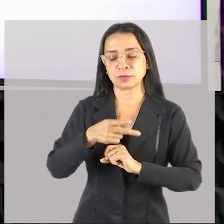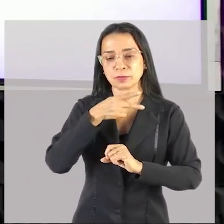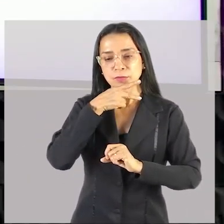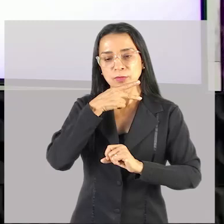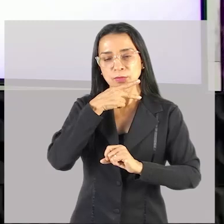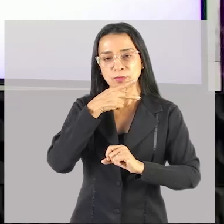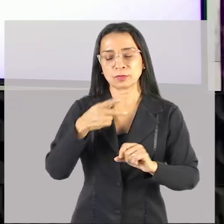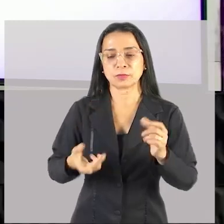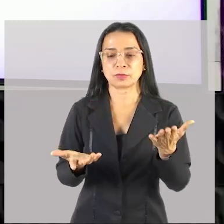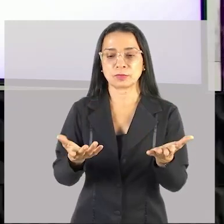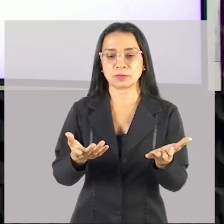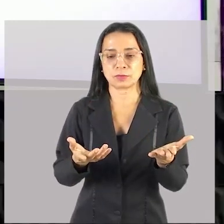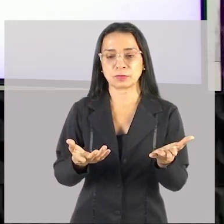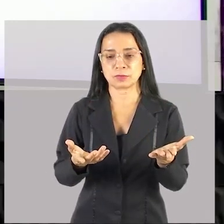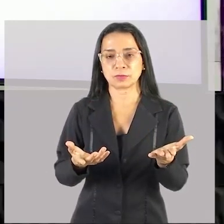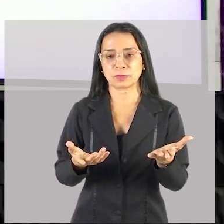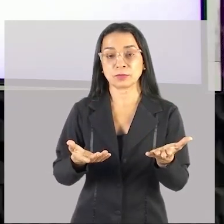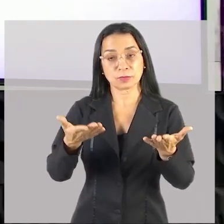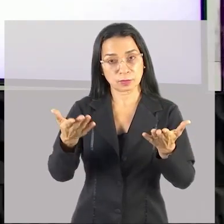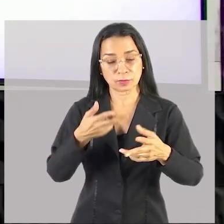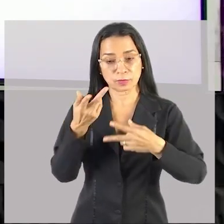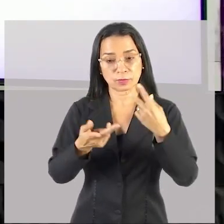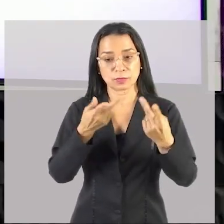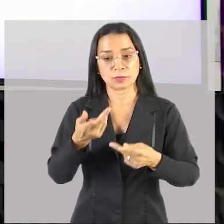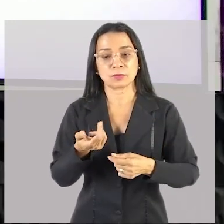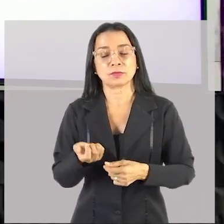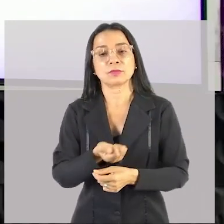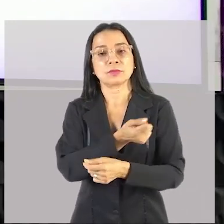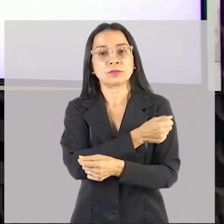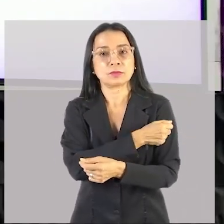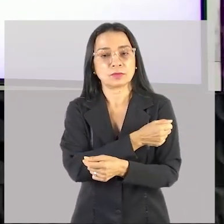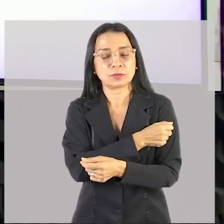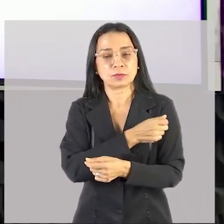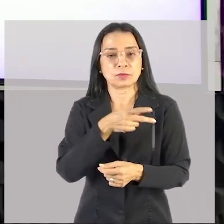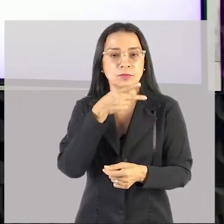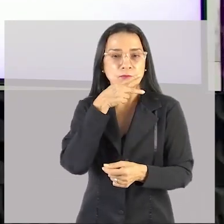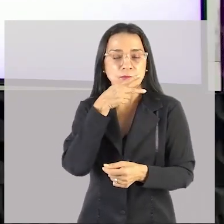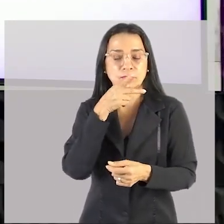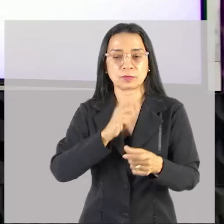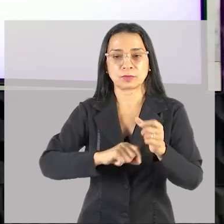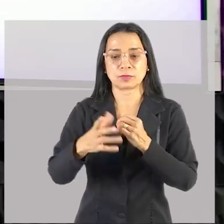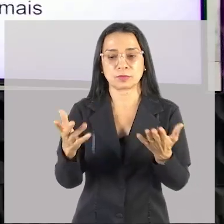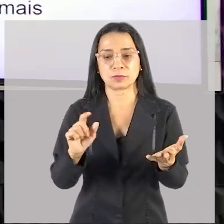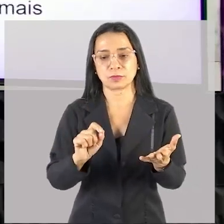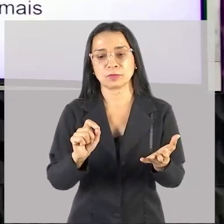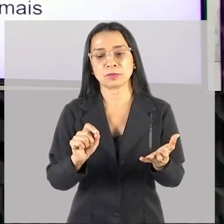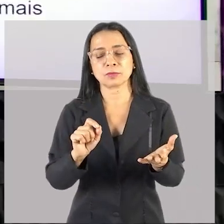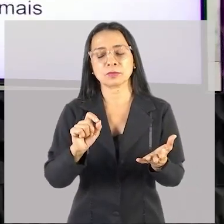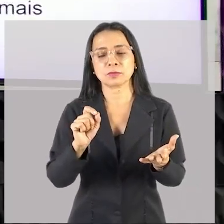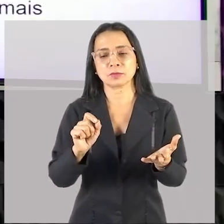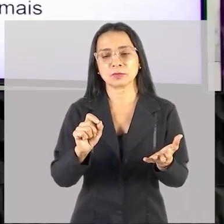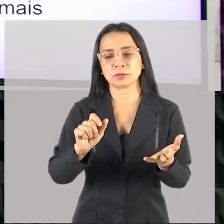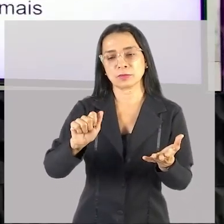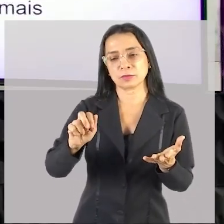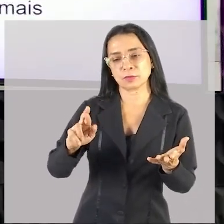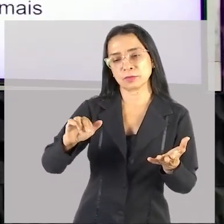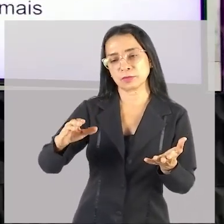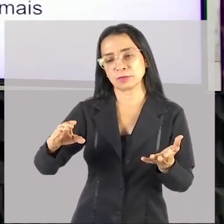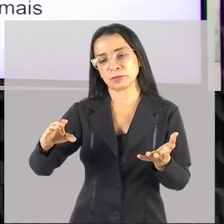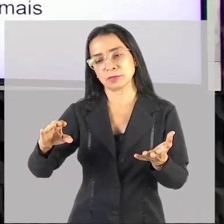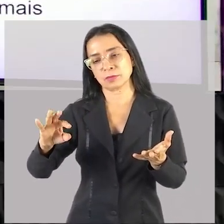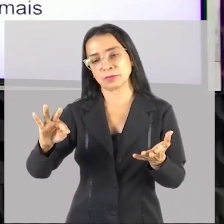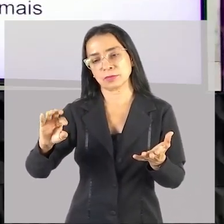que é também um grande da filosofia, que é o Aristóteles, beleza? Vamos para uma questão do